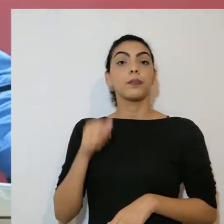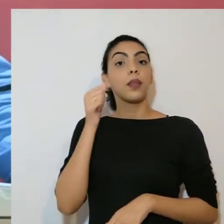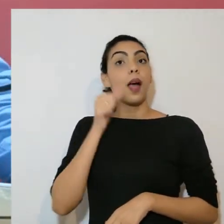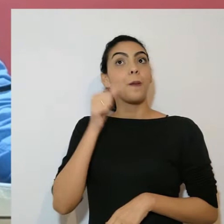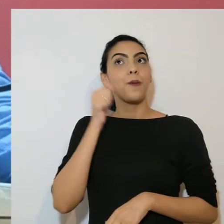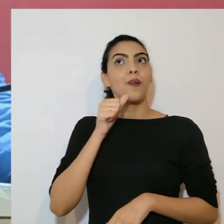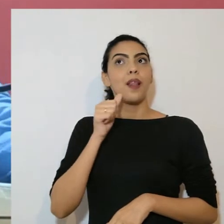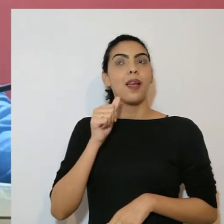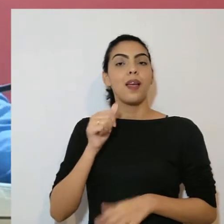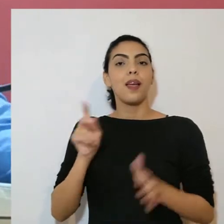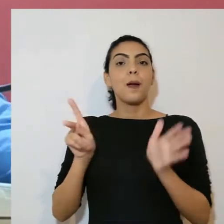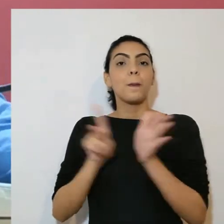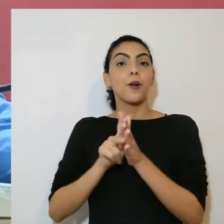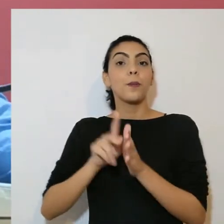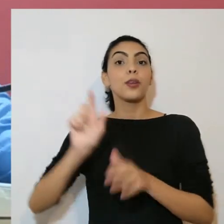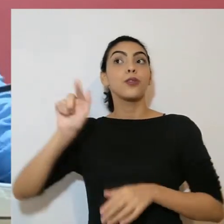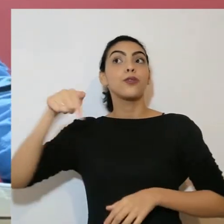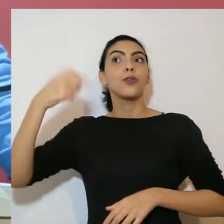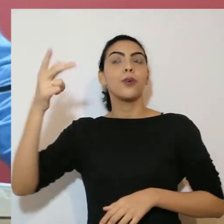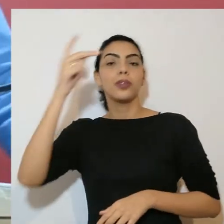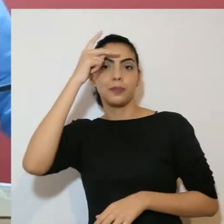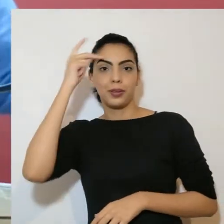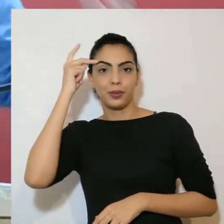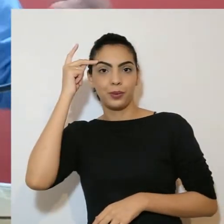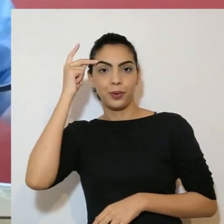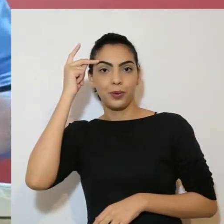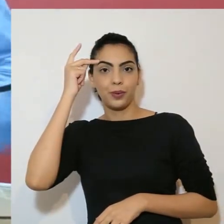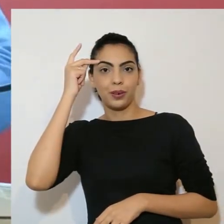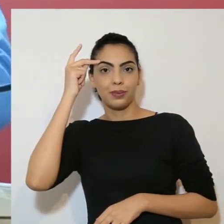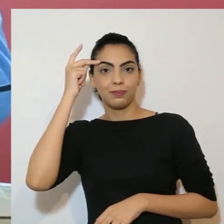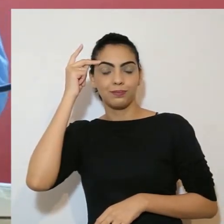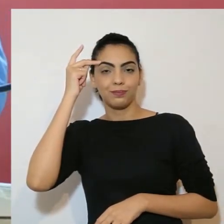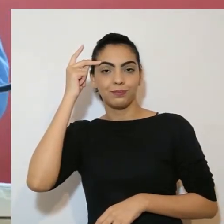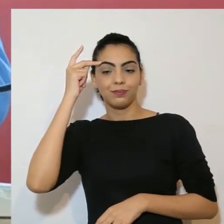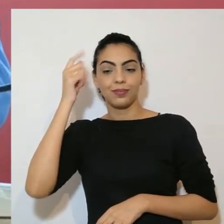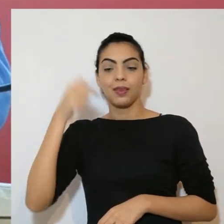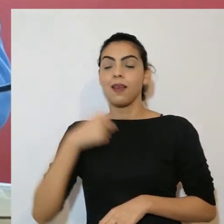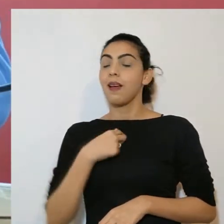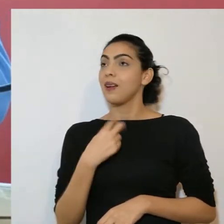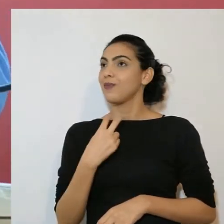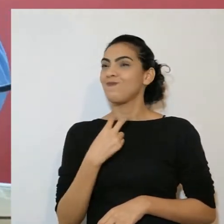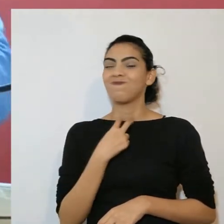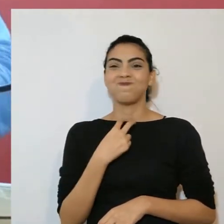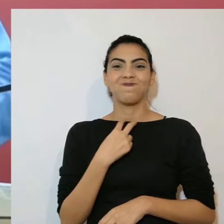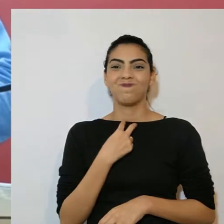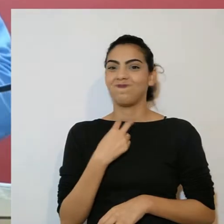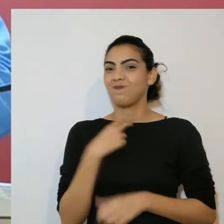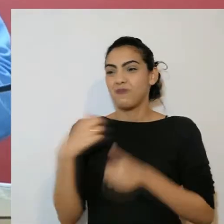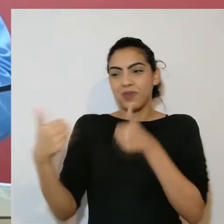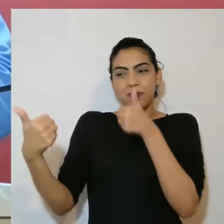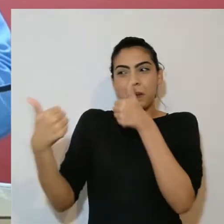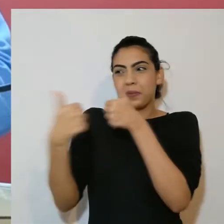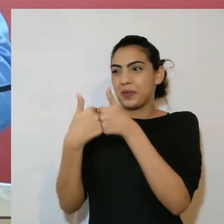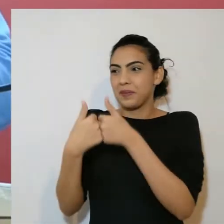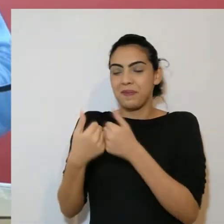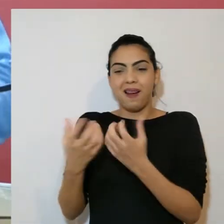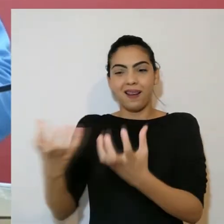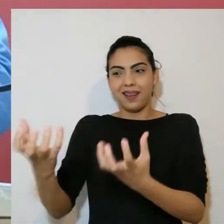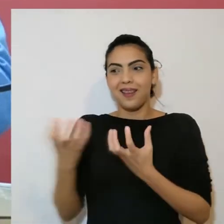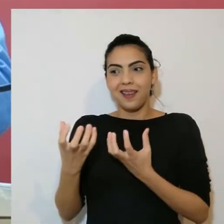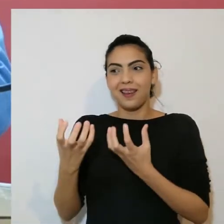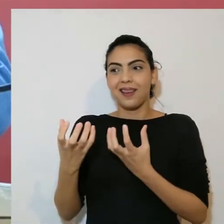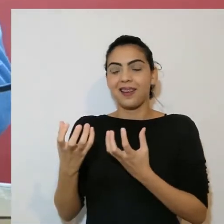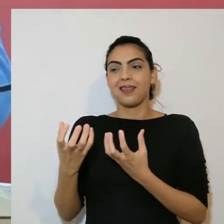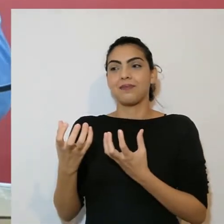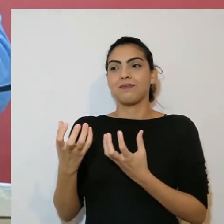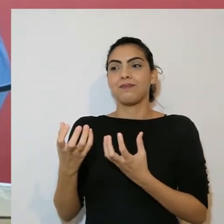do outro, da estranha ou da adúltera. Eu não devo me aproximar, eu não devo desejar, eu não devo